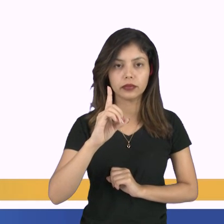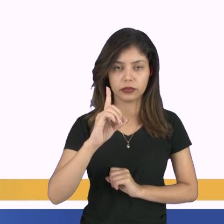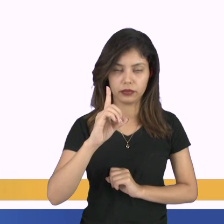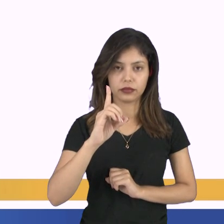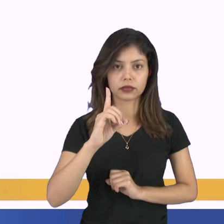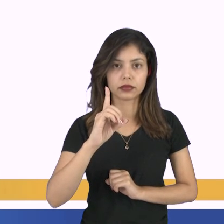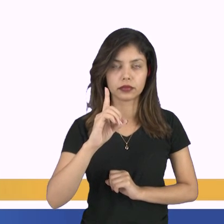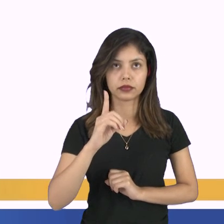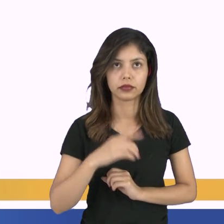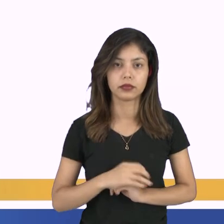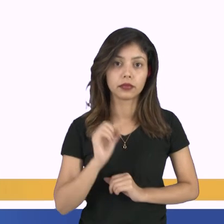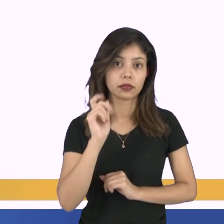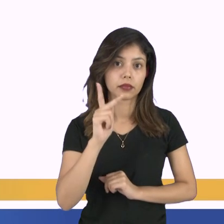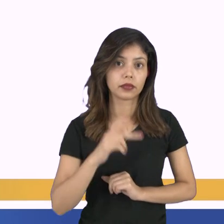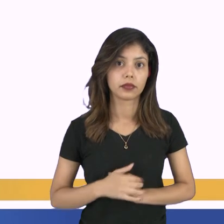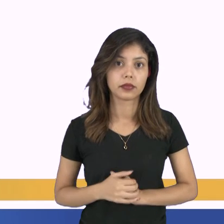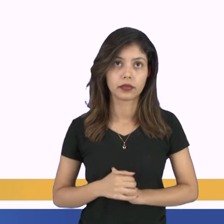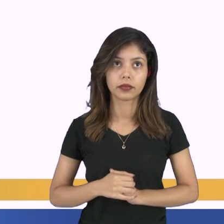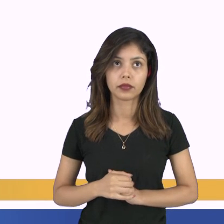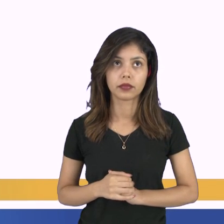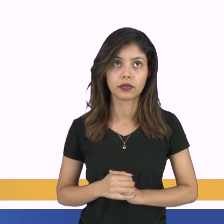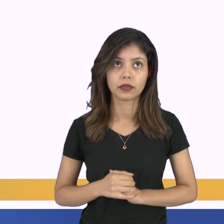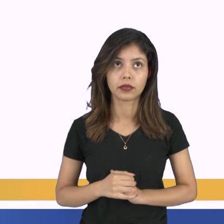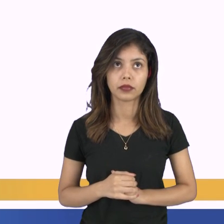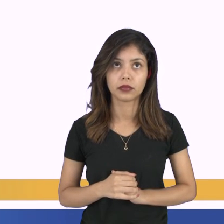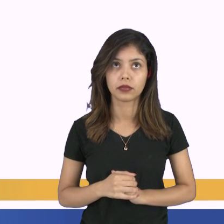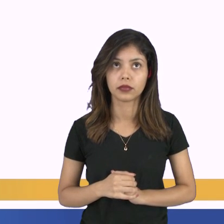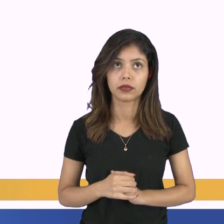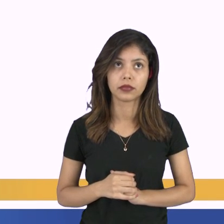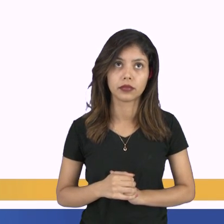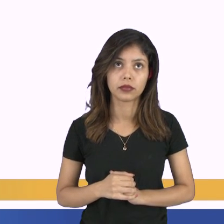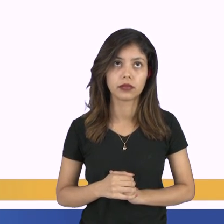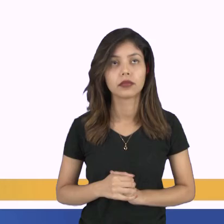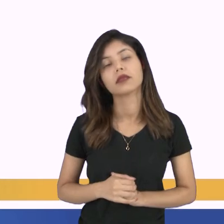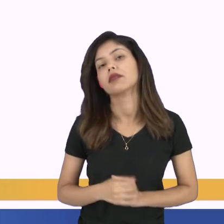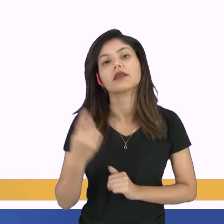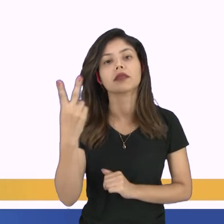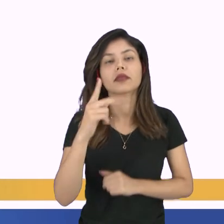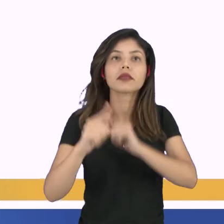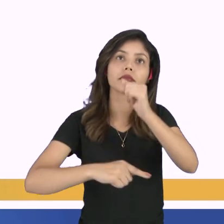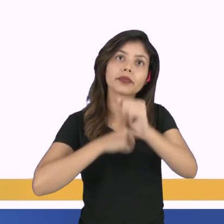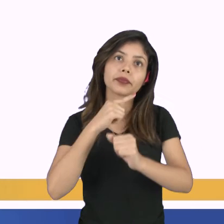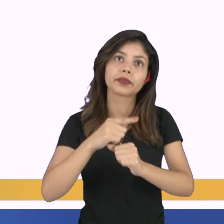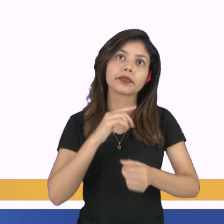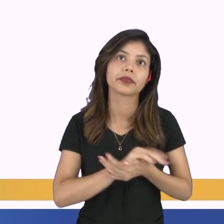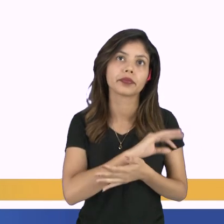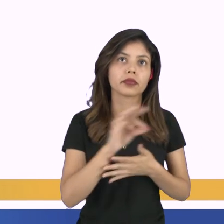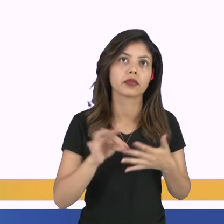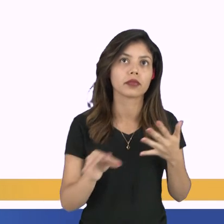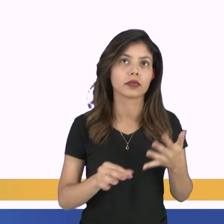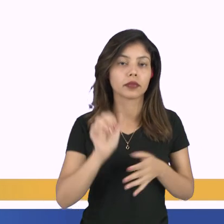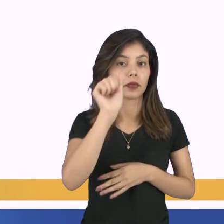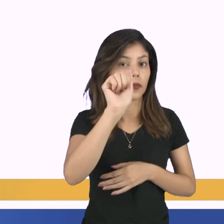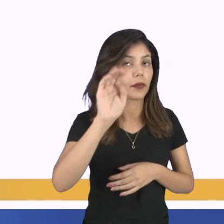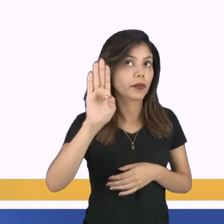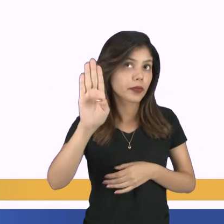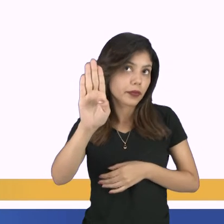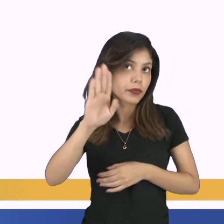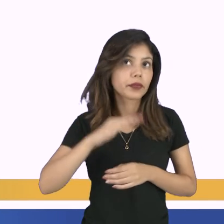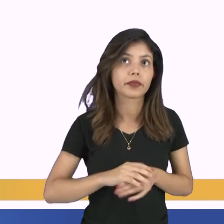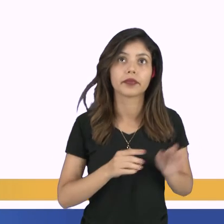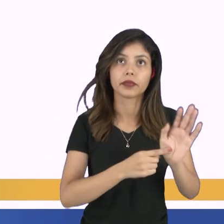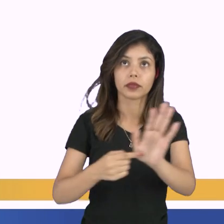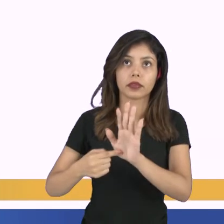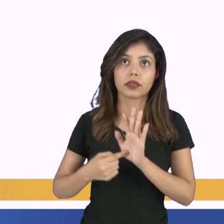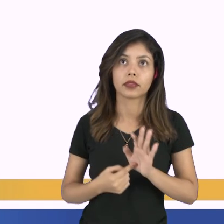letra D, ok? Questão 4. 2 átomos de elementos genéricos A